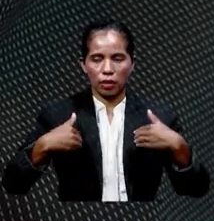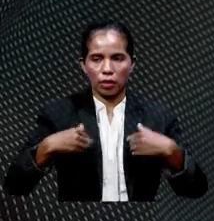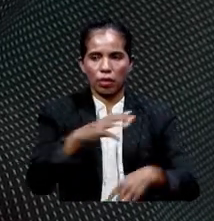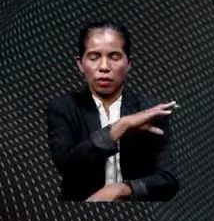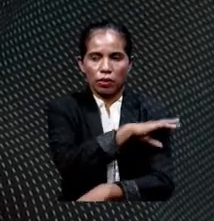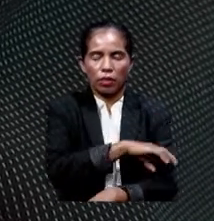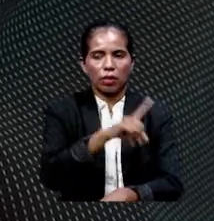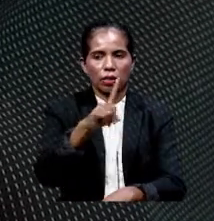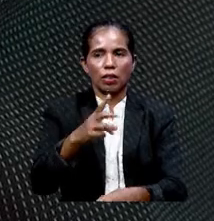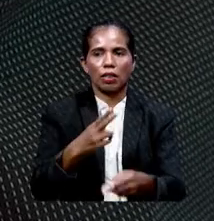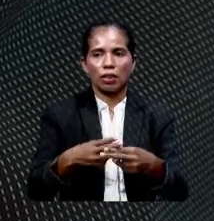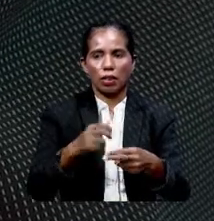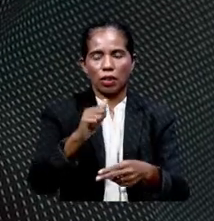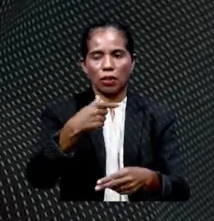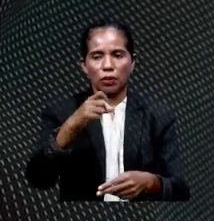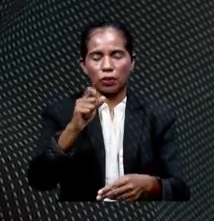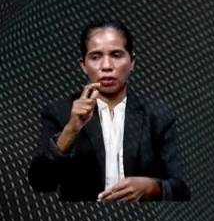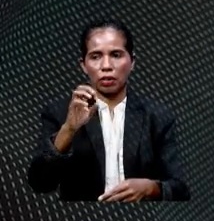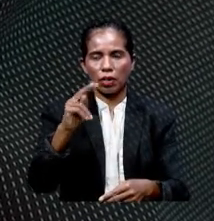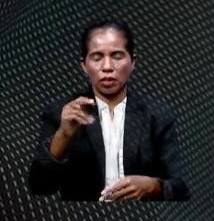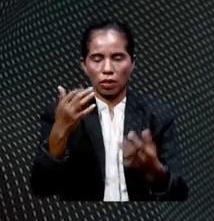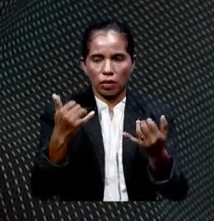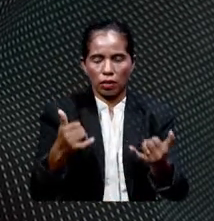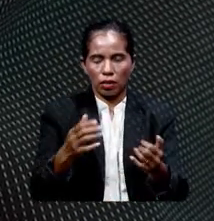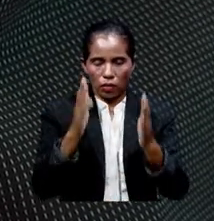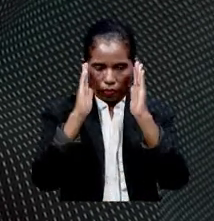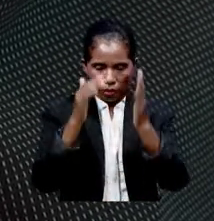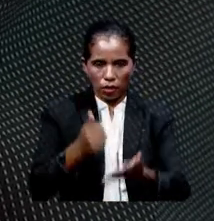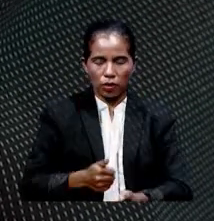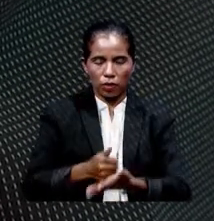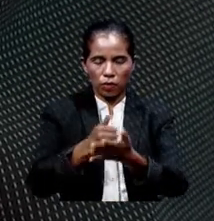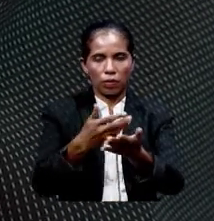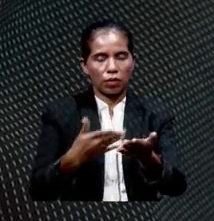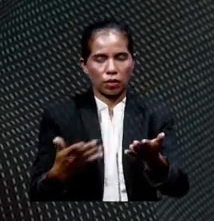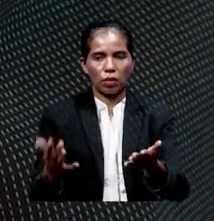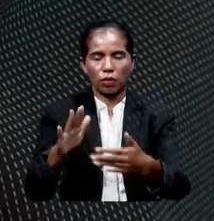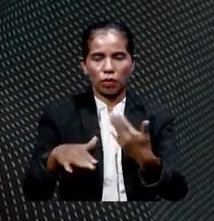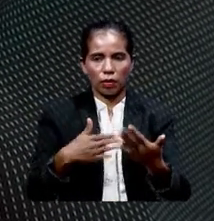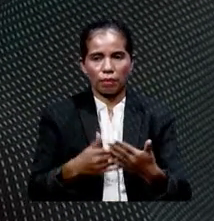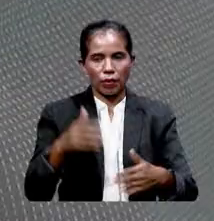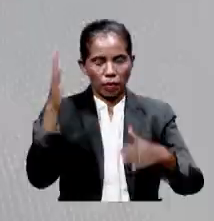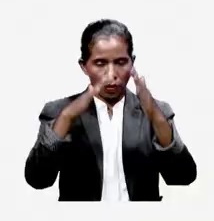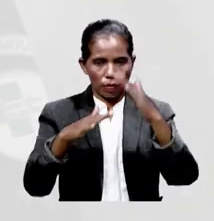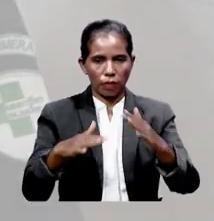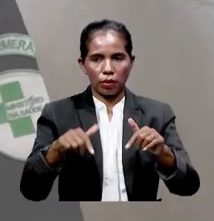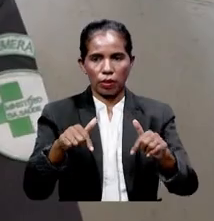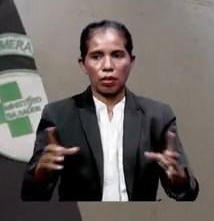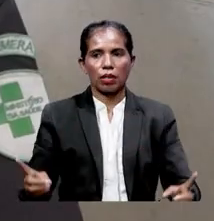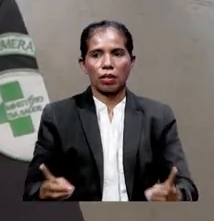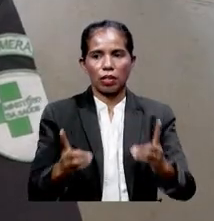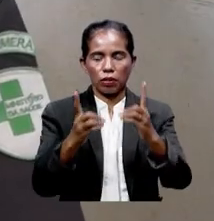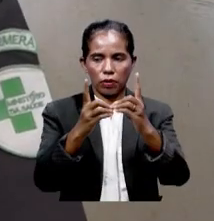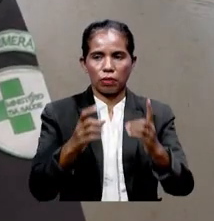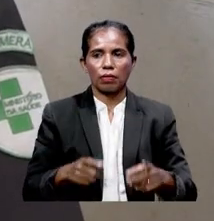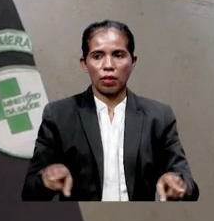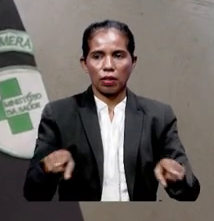segurança ida honarang Agostinho Nobre, ne be magdadaune, taumata ba propriedade sira. Problema de yane hasuru desafio ma ba